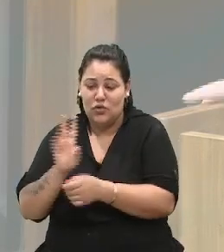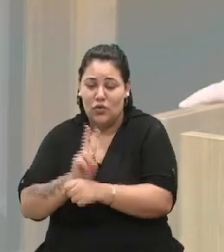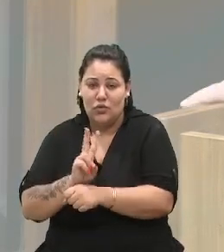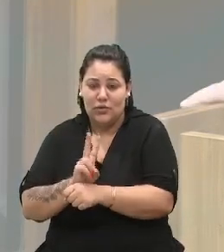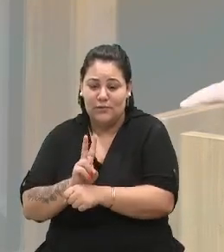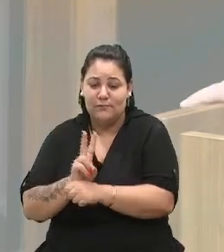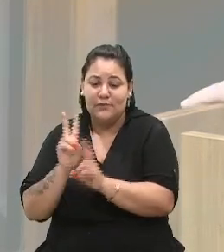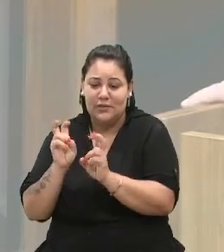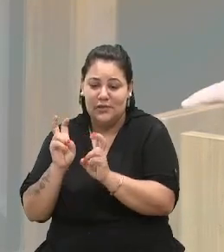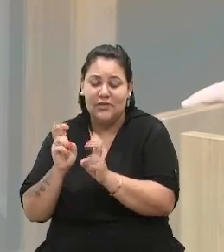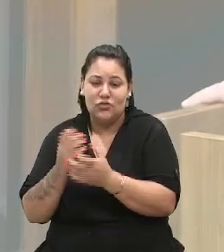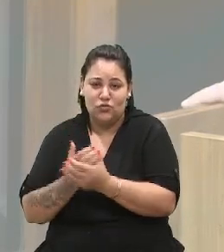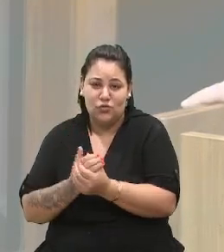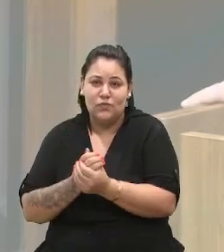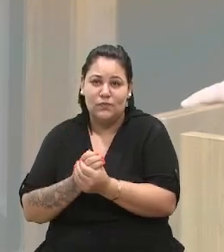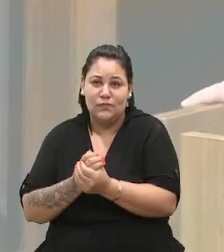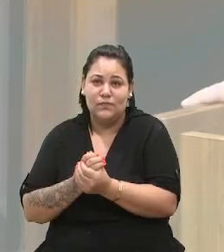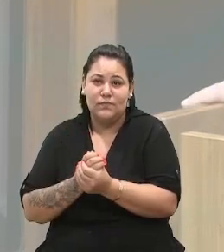assuntos.